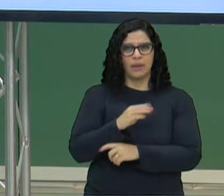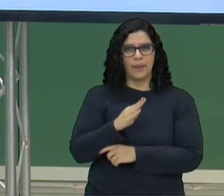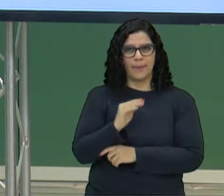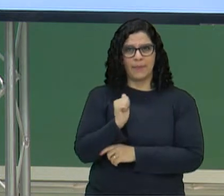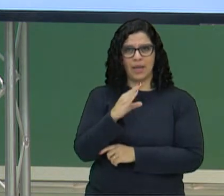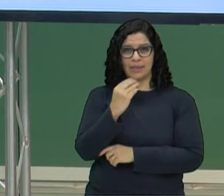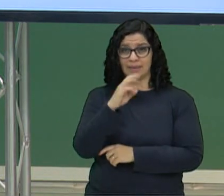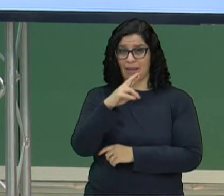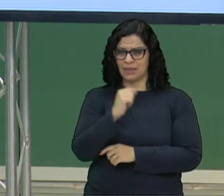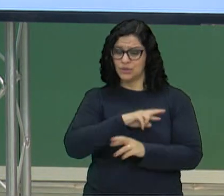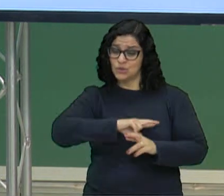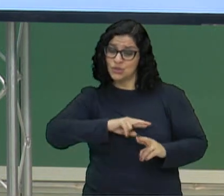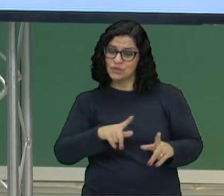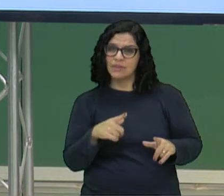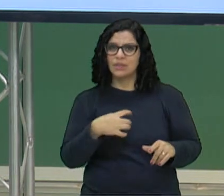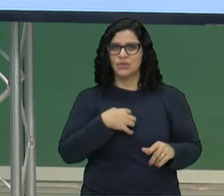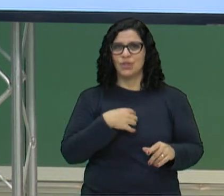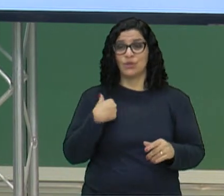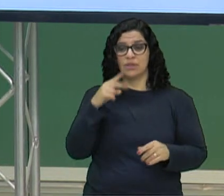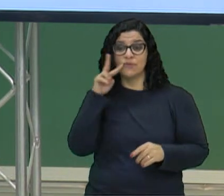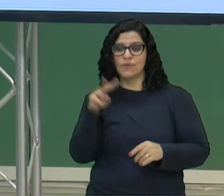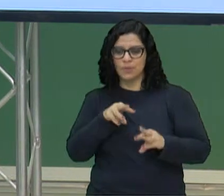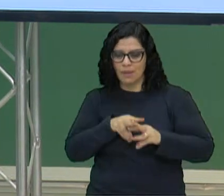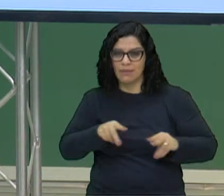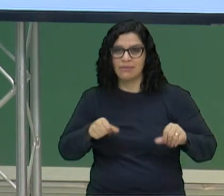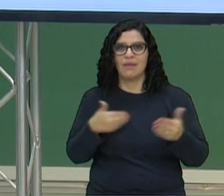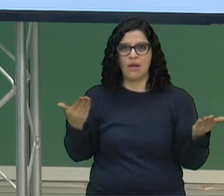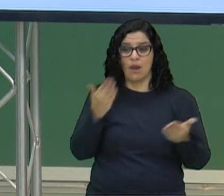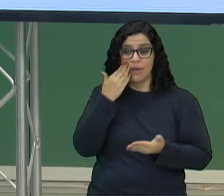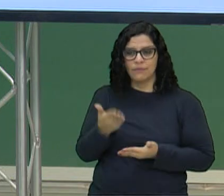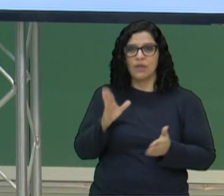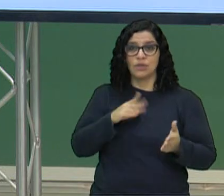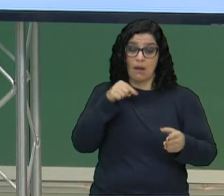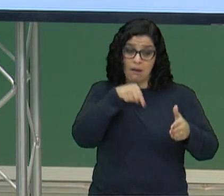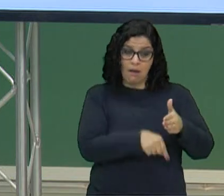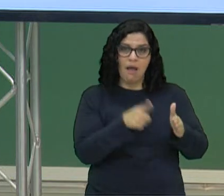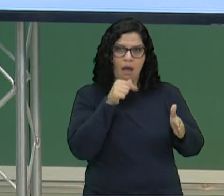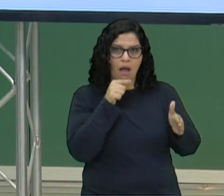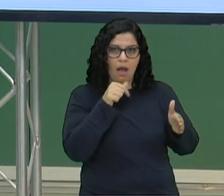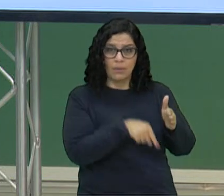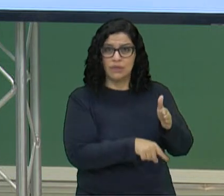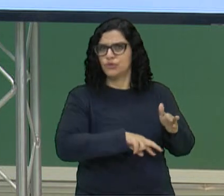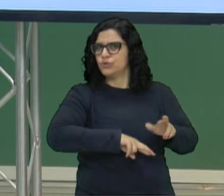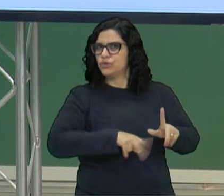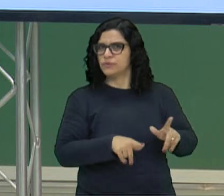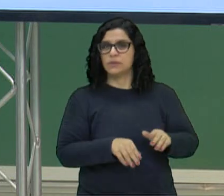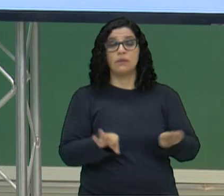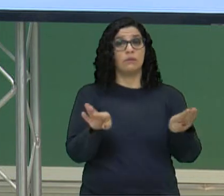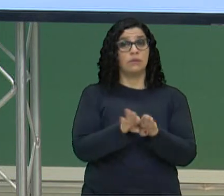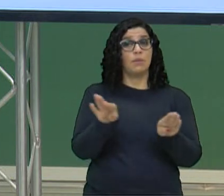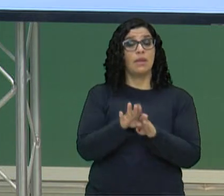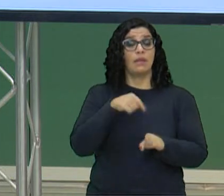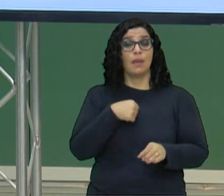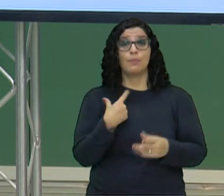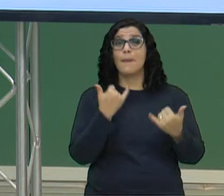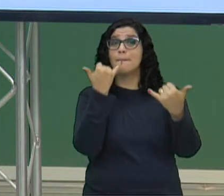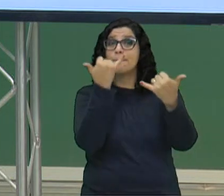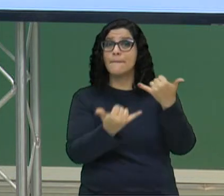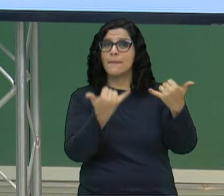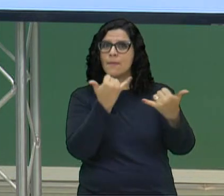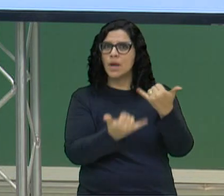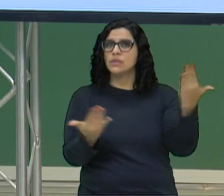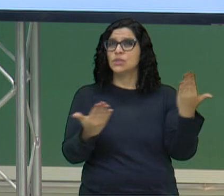diferentes das bactérias que temos aqui na Terra, lá no fundo do mar, e que são muito semelhantes